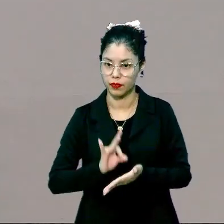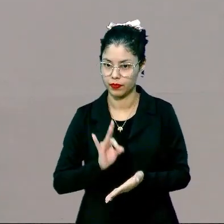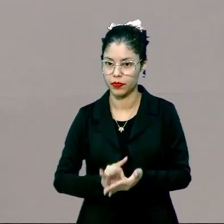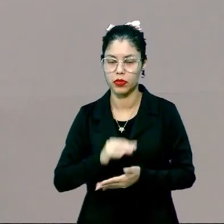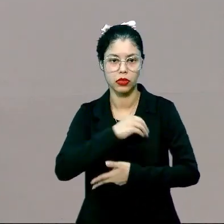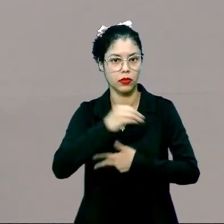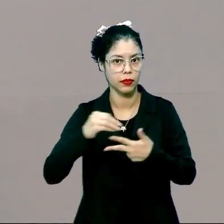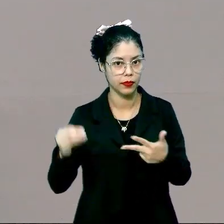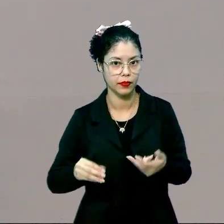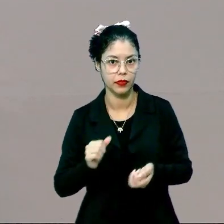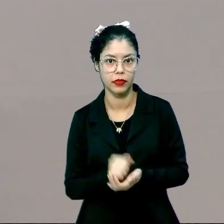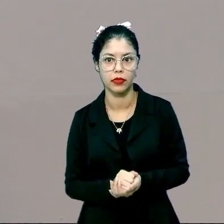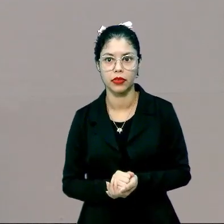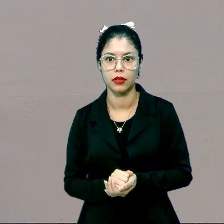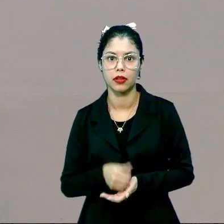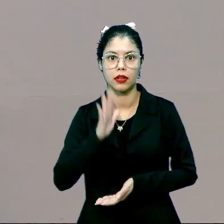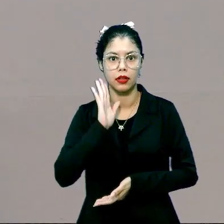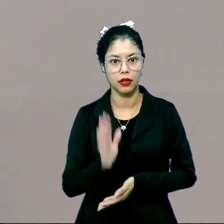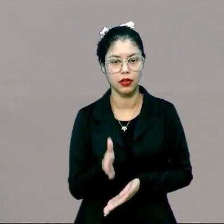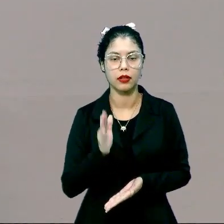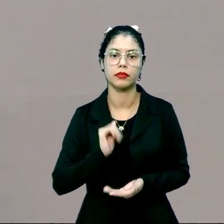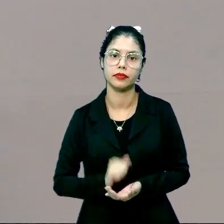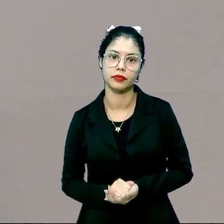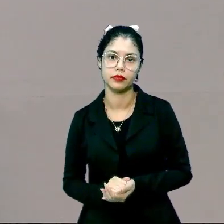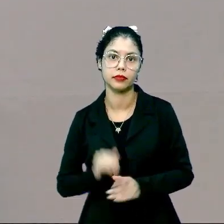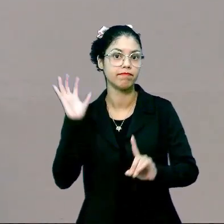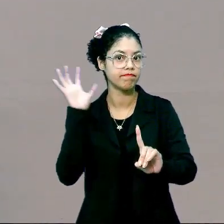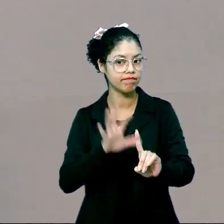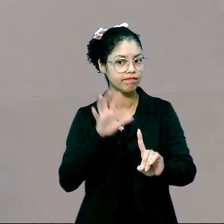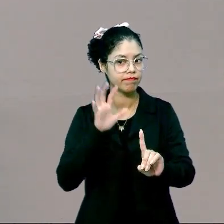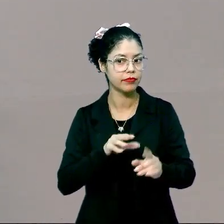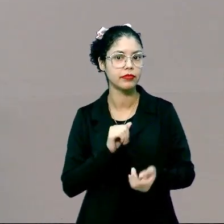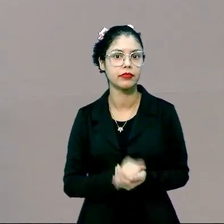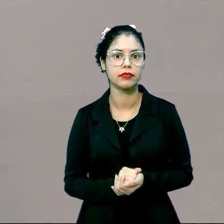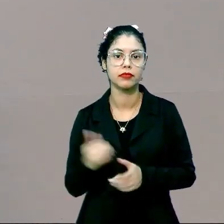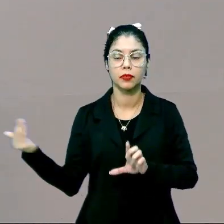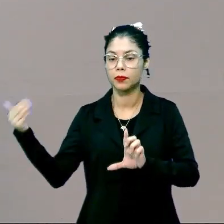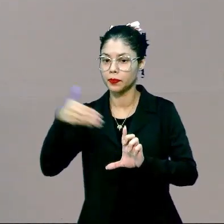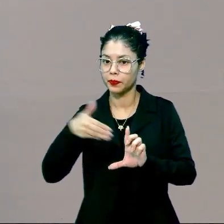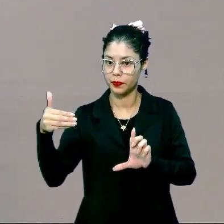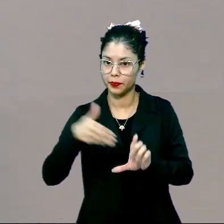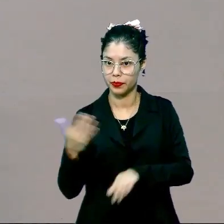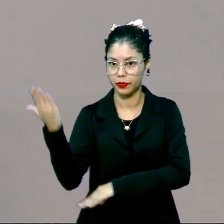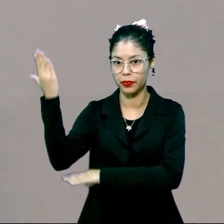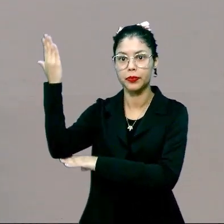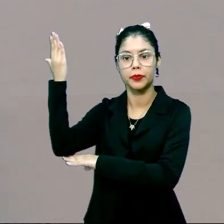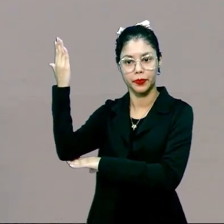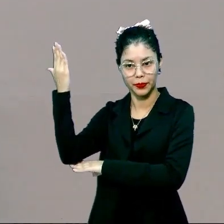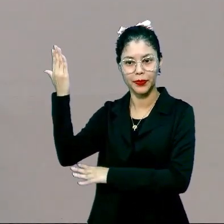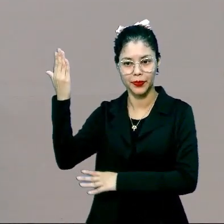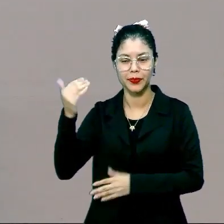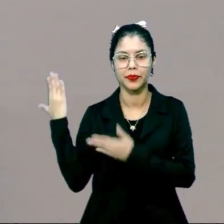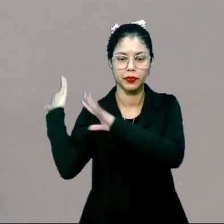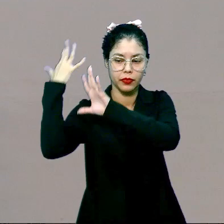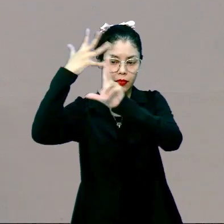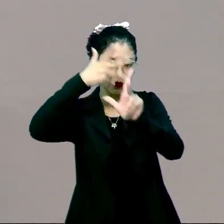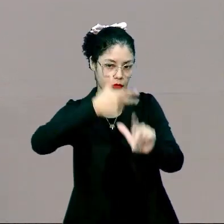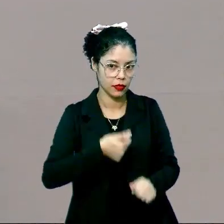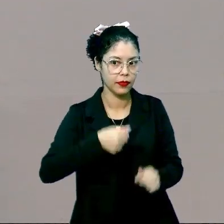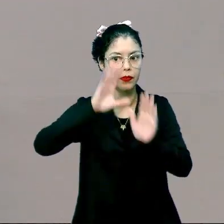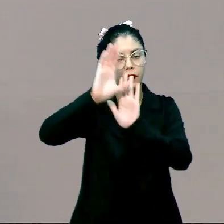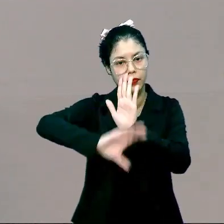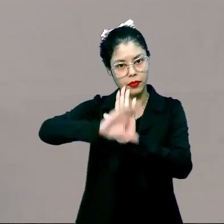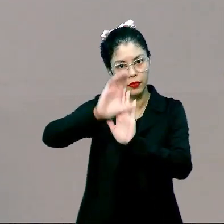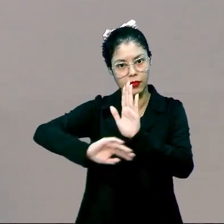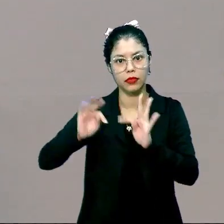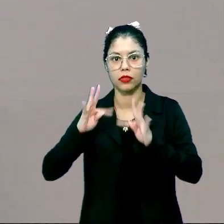nosso Enem. Desde já quero incentivar vocês a utilizar os nossos sites onde vocês vão revisar todo esse